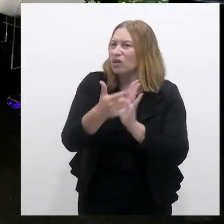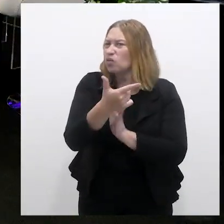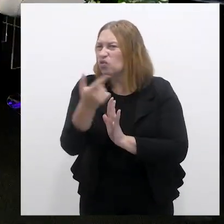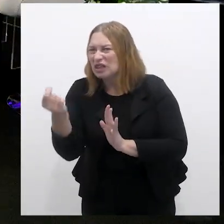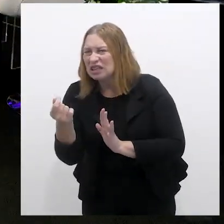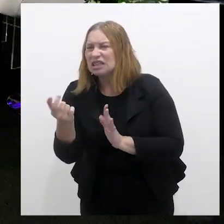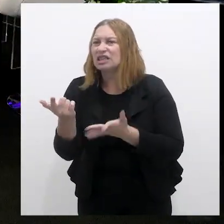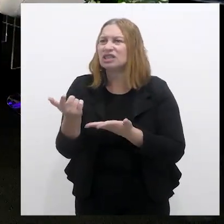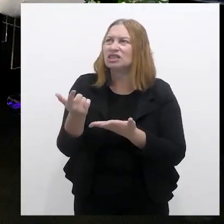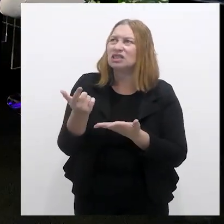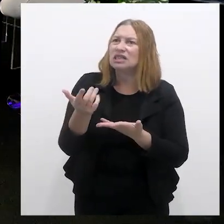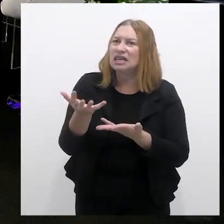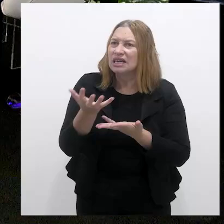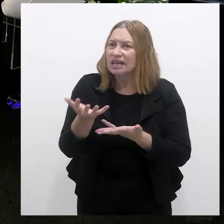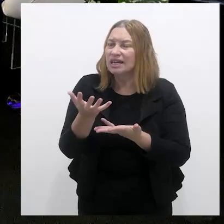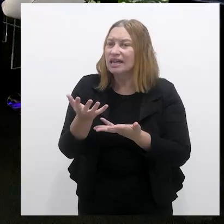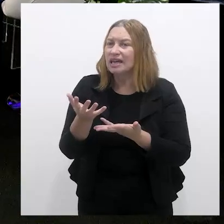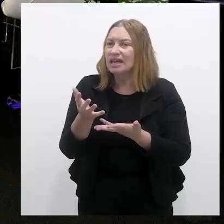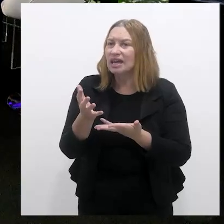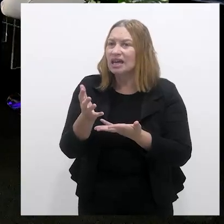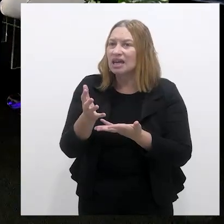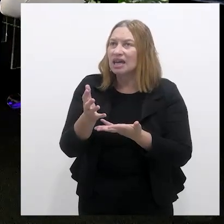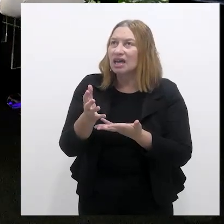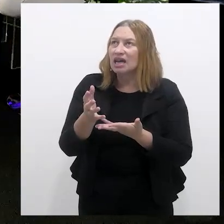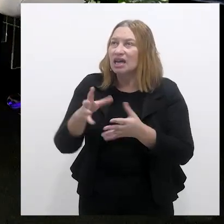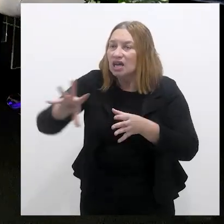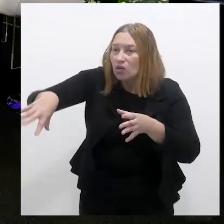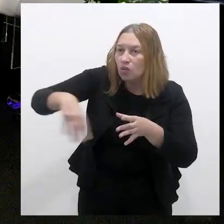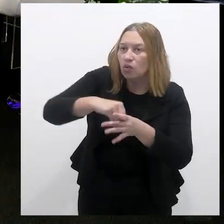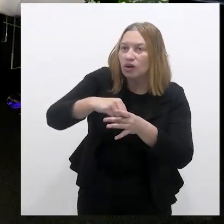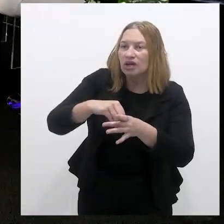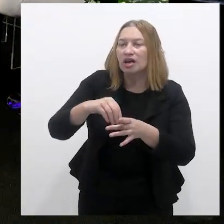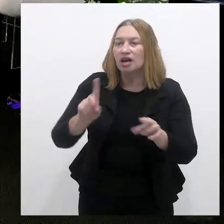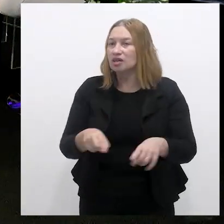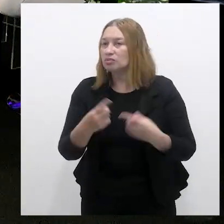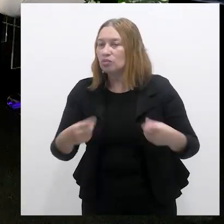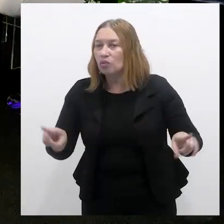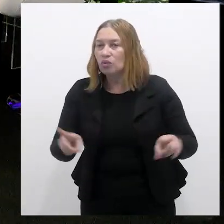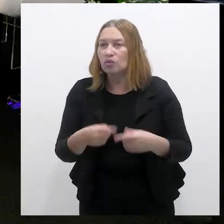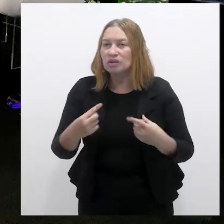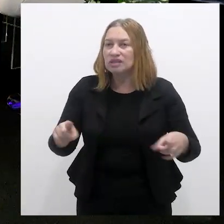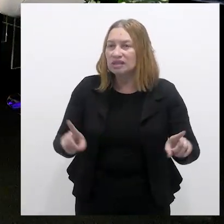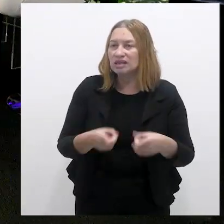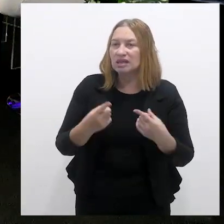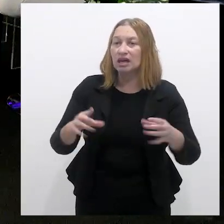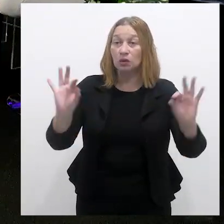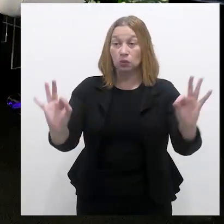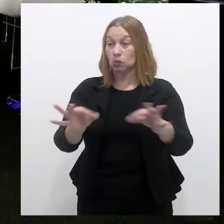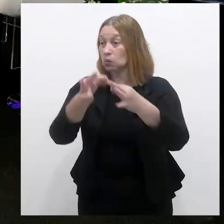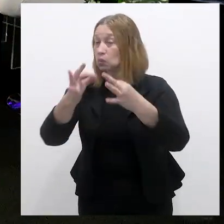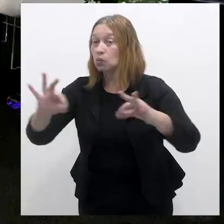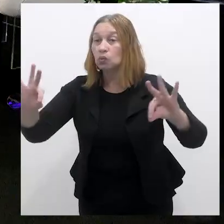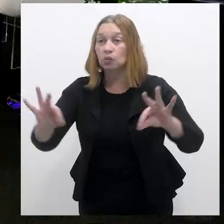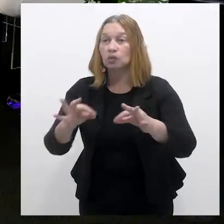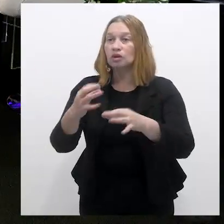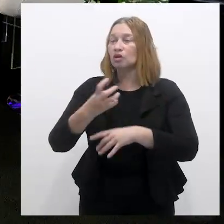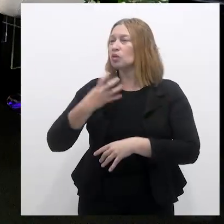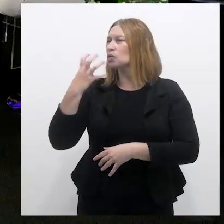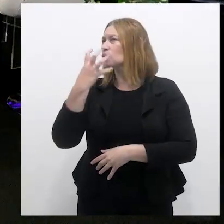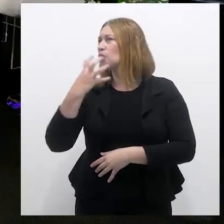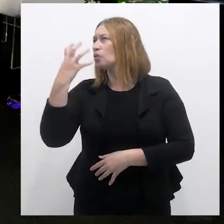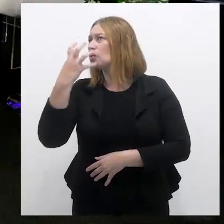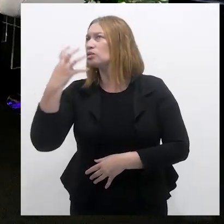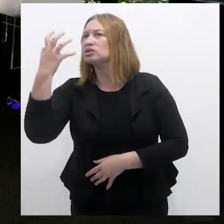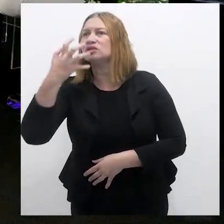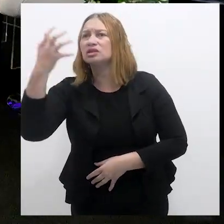começo do século XX, de tentar trazer para a música sinfônica algumas estéticas populares